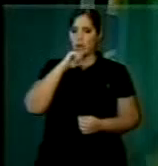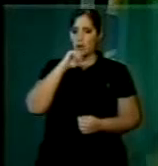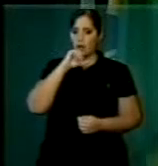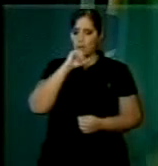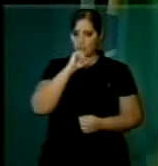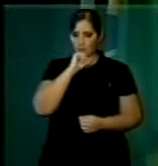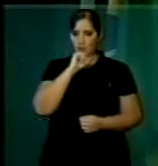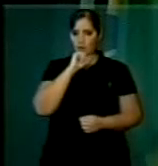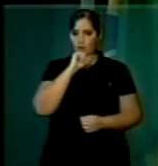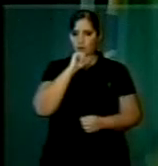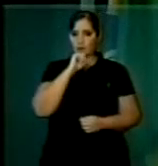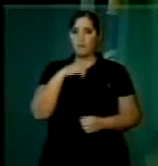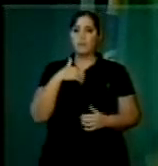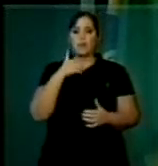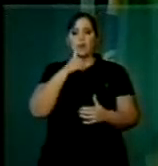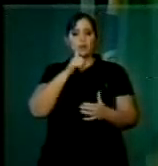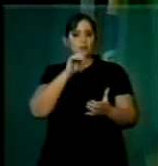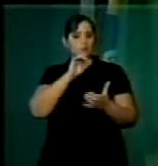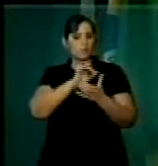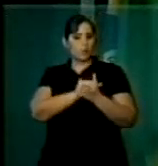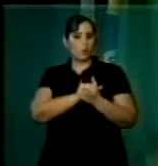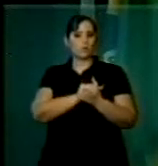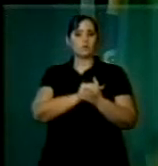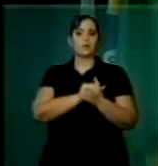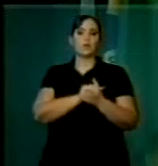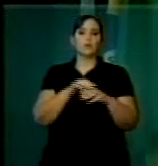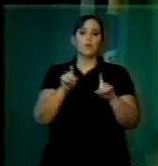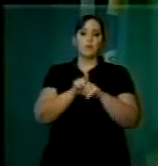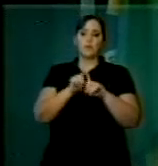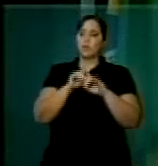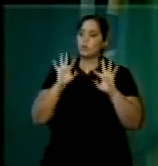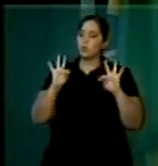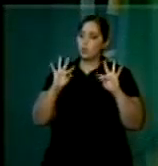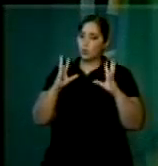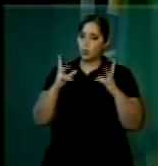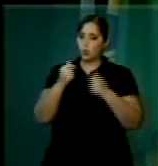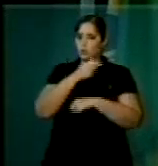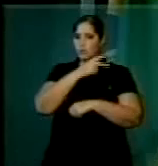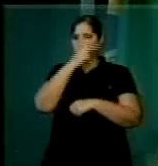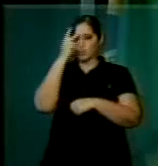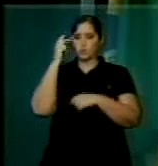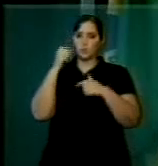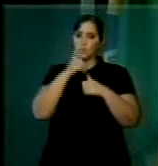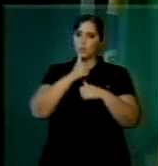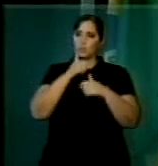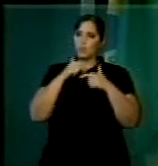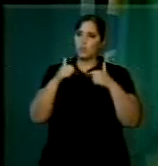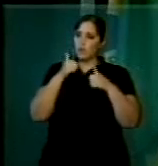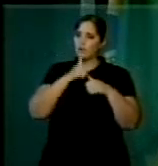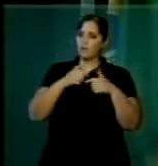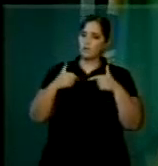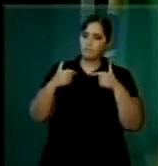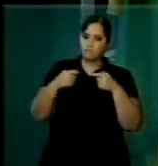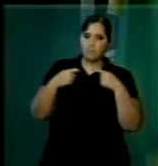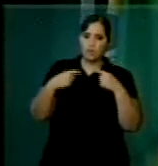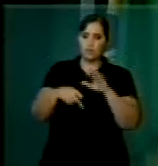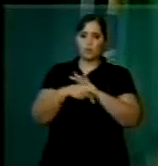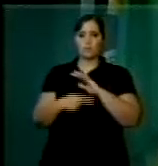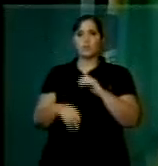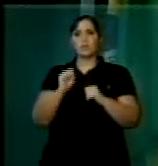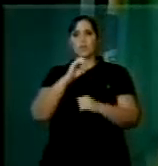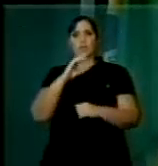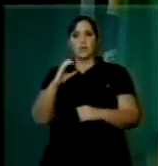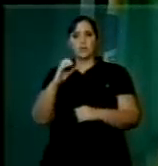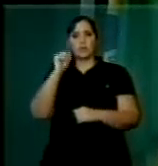de Oliveira, minha esposa, Vitemária Mendonça de Oliveira, e a todas as guerreiras mulheres de Santa Catarina, do Brasil e do mundo.